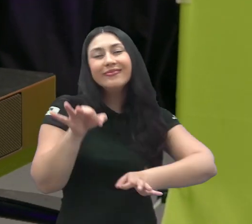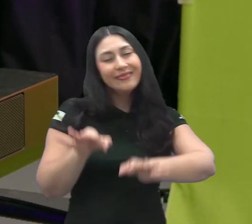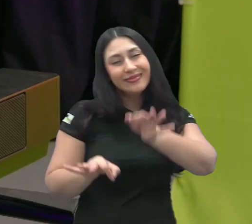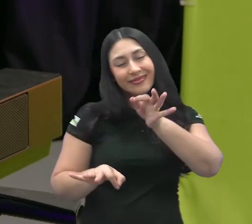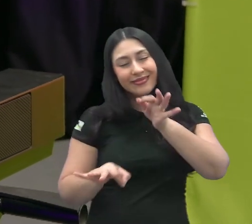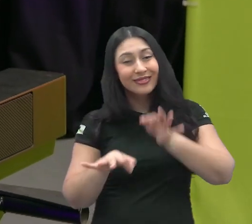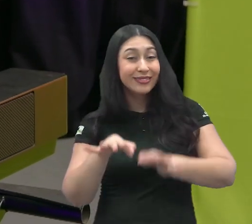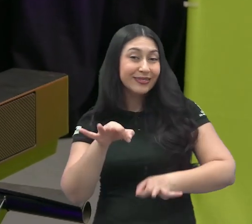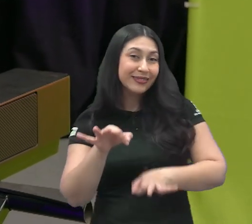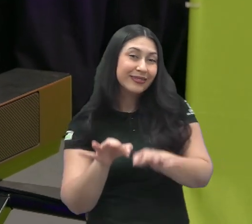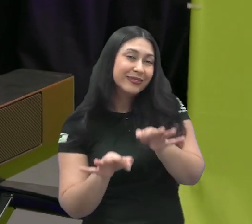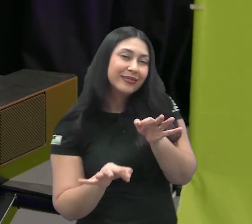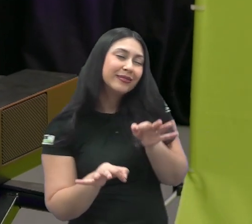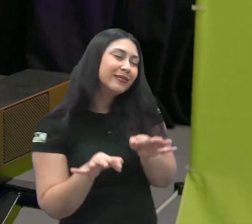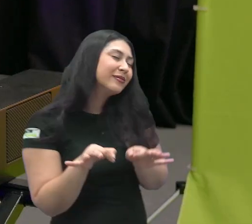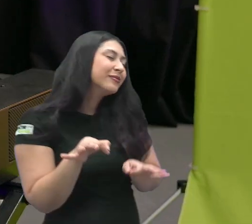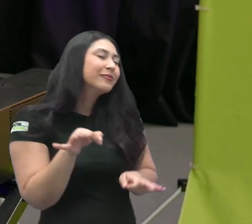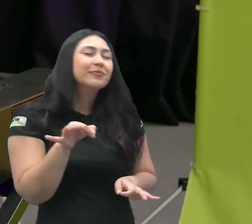viver.